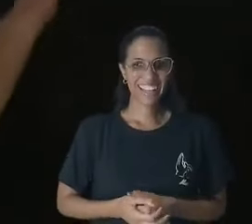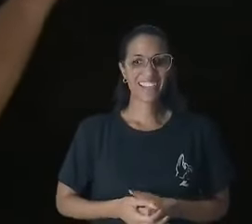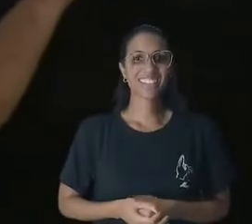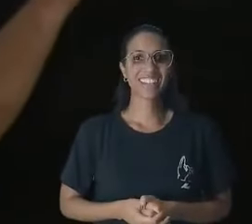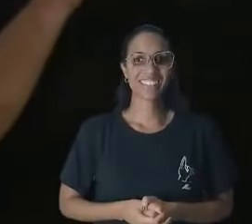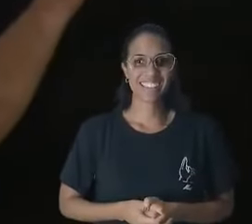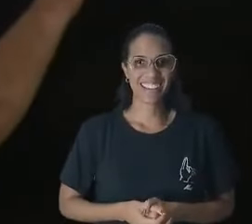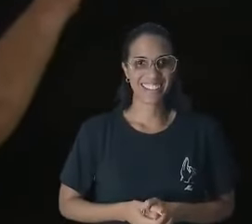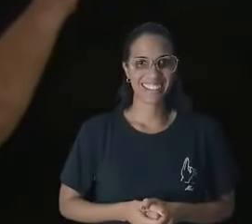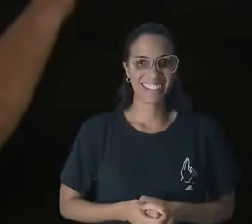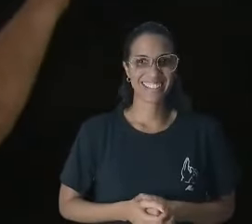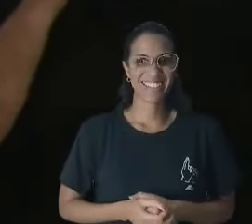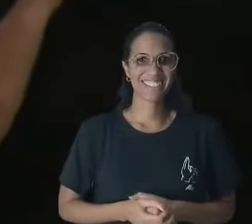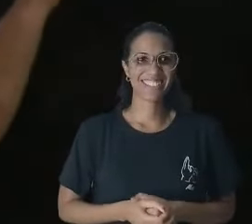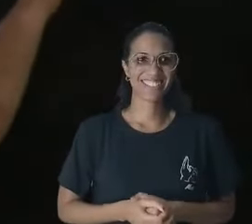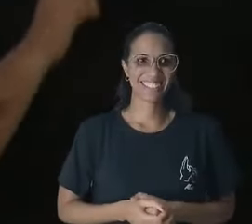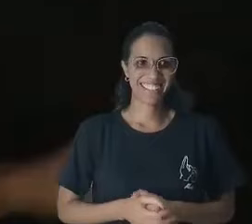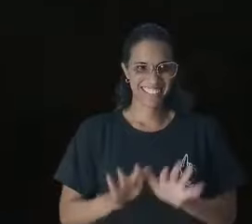Uma família melhor,